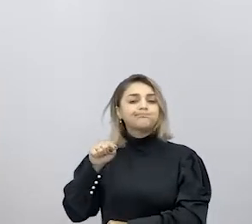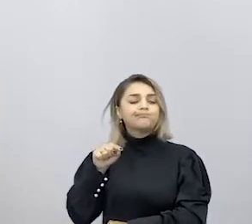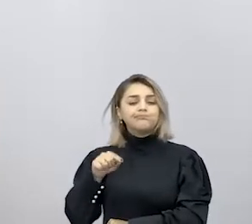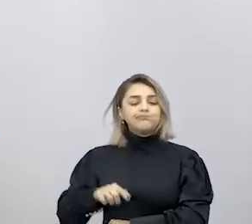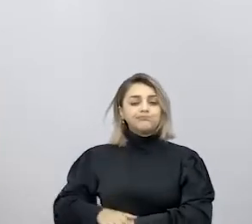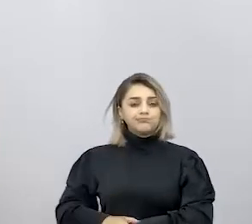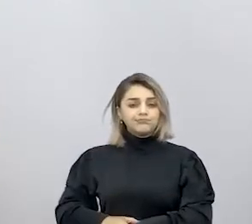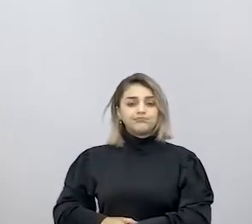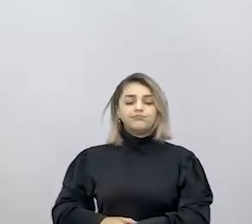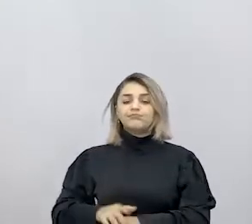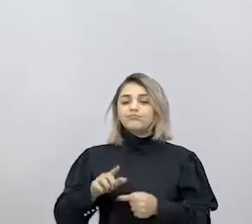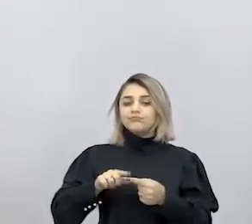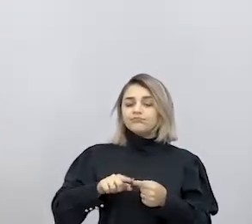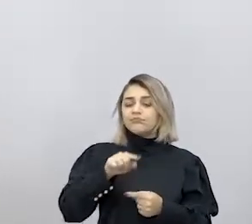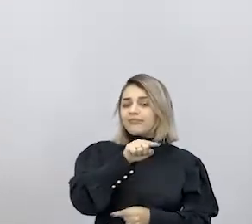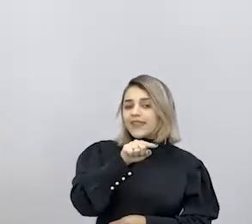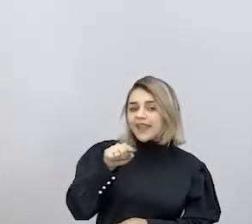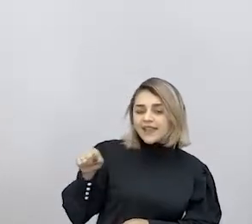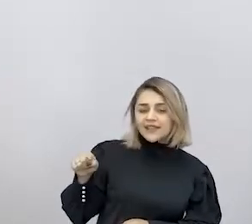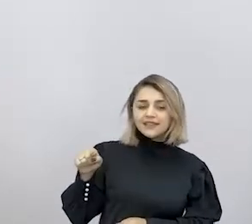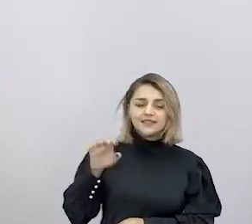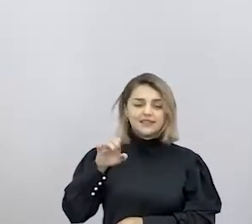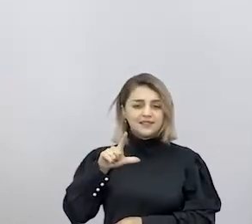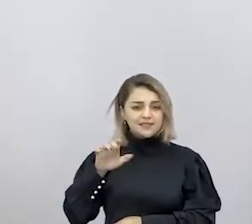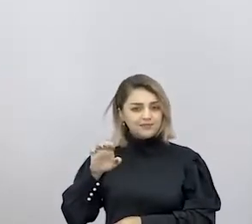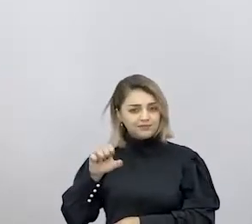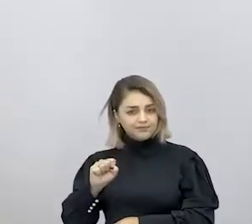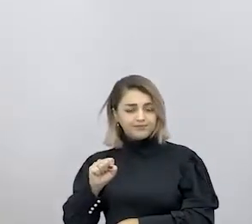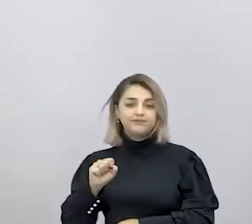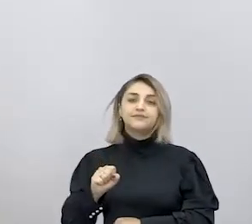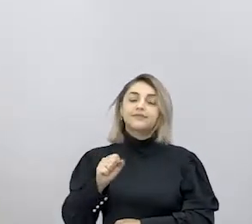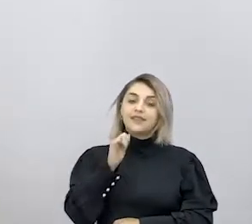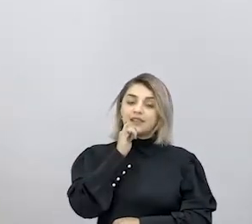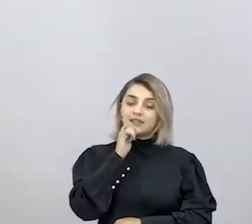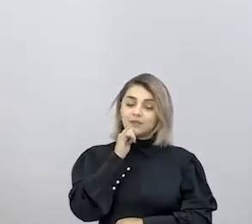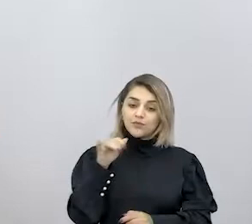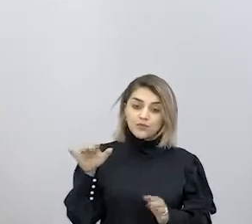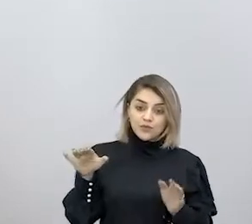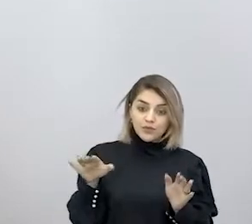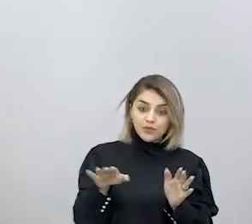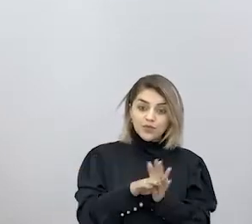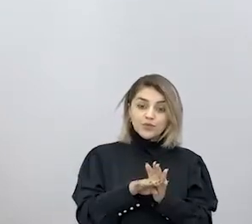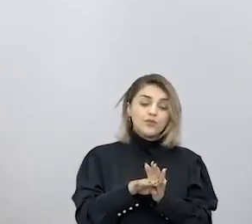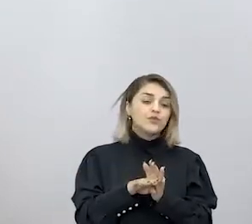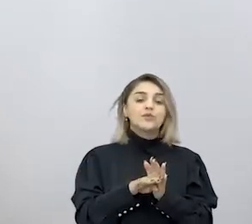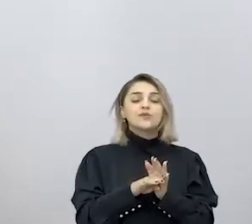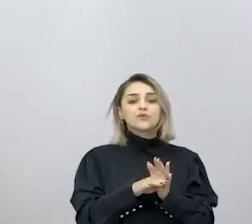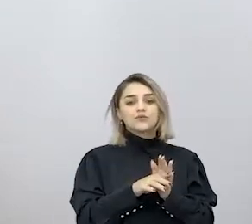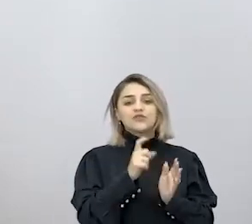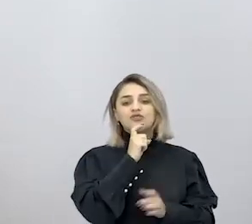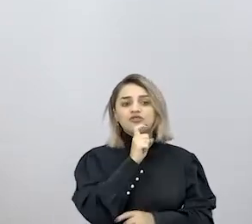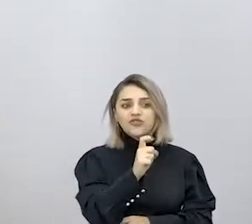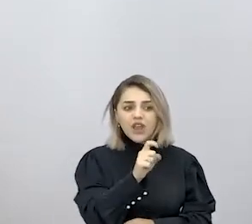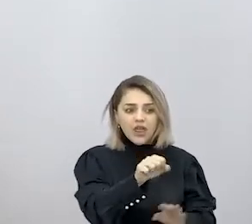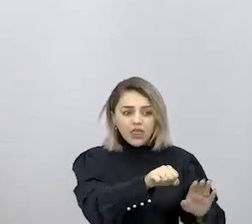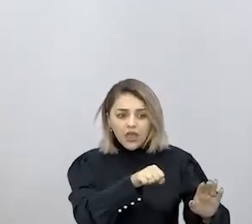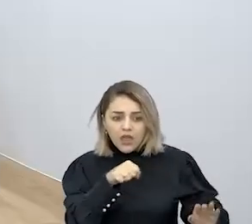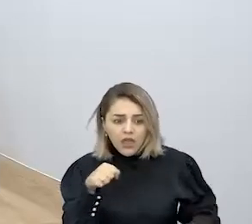do eles, tipo, por exemplo, você chegou na geladeira, pegaram meu bolo.